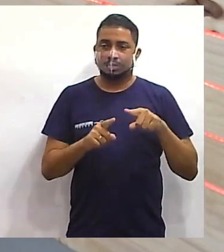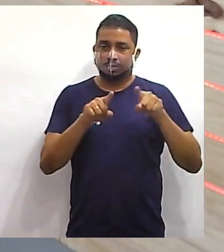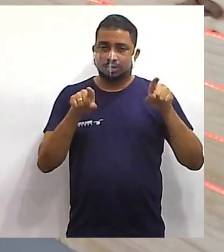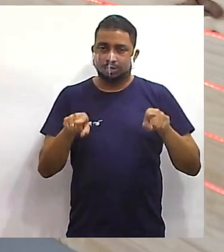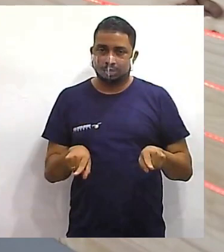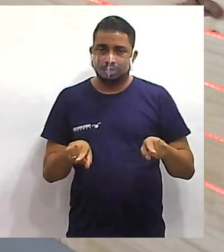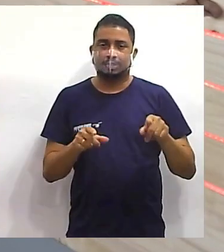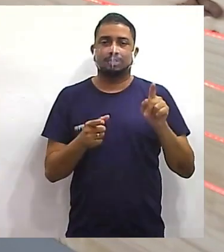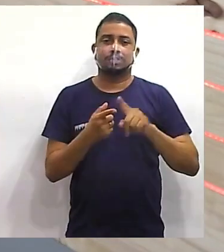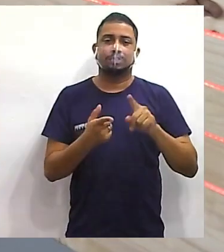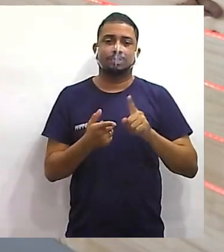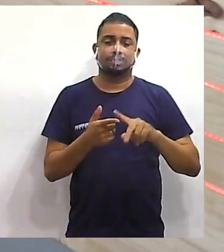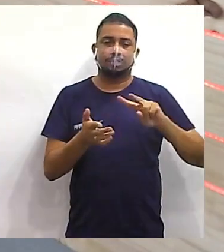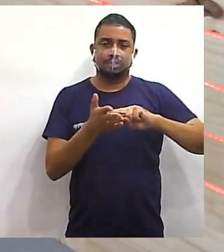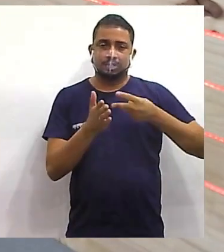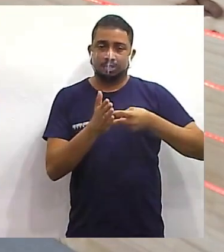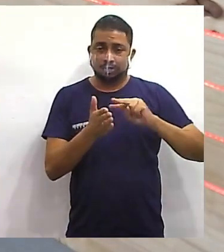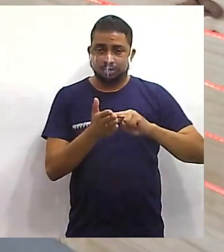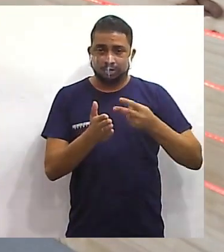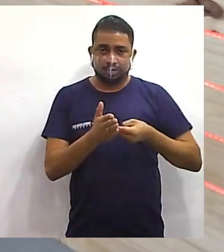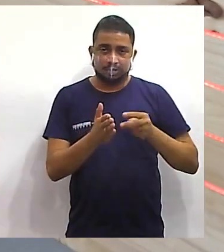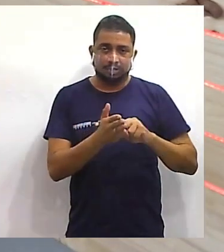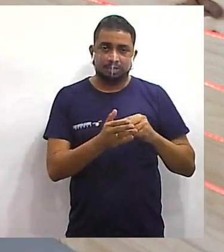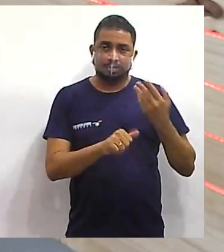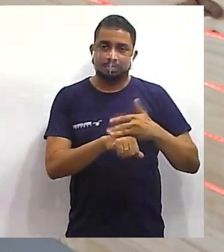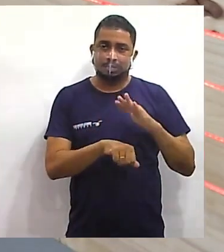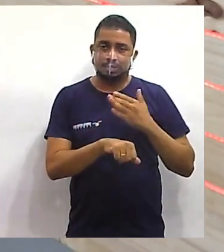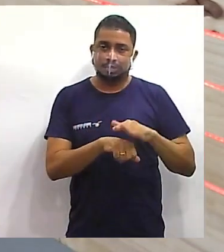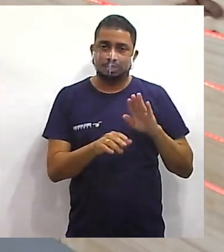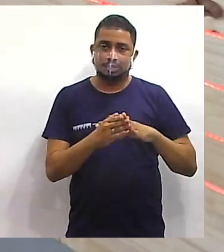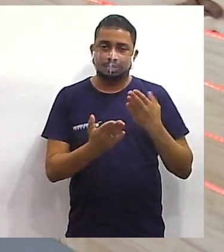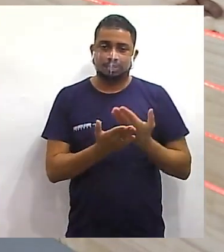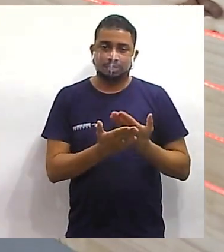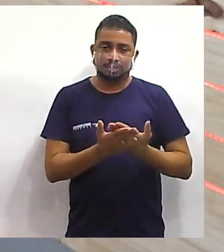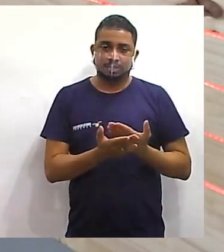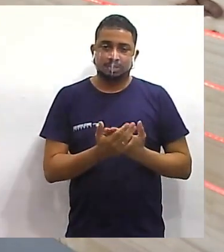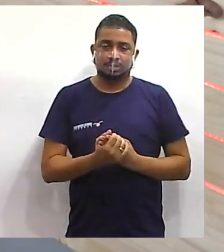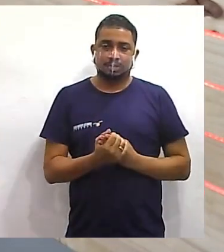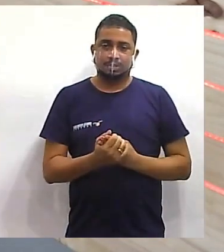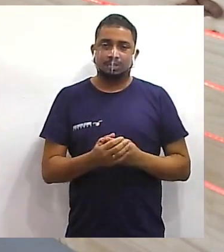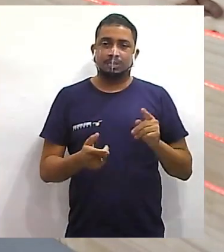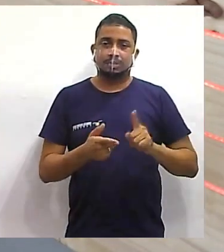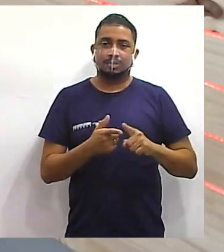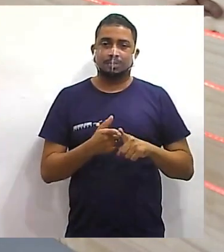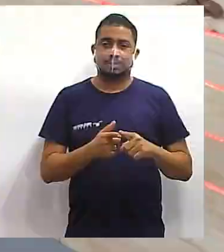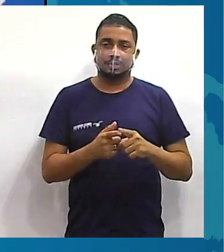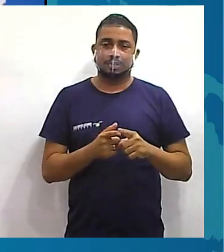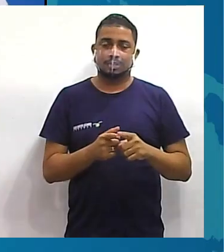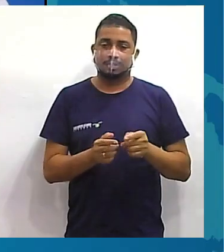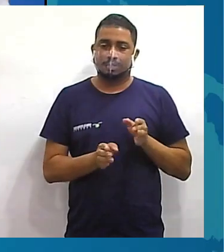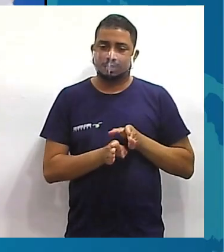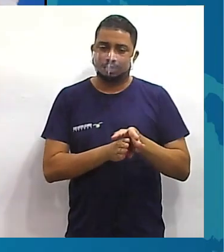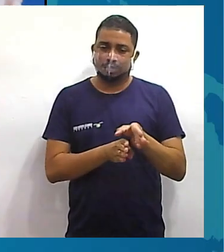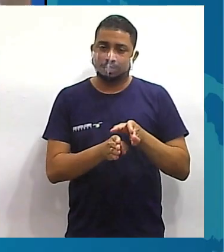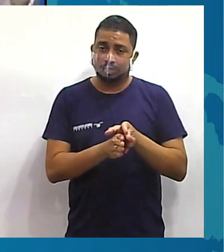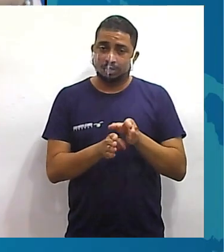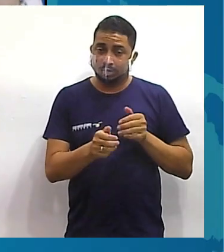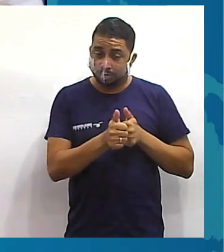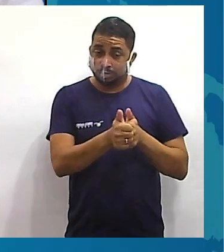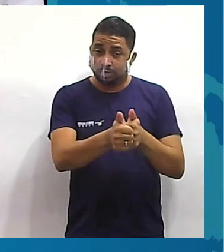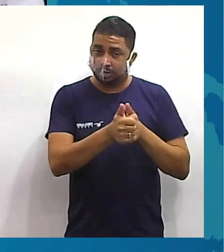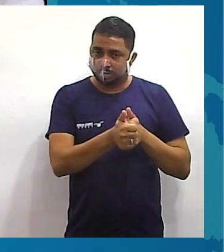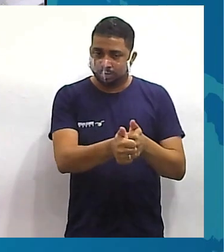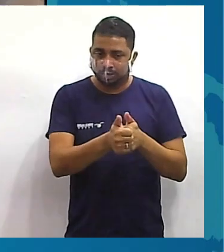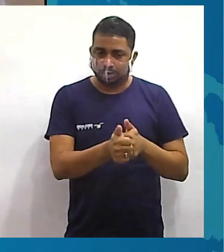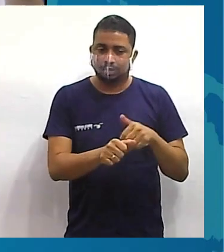projetos, aos significados e às práticas escolares. Então, também o acompanhamento do desenvolvimento da